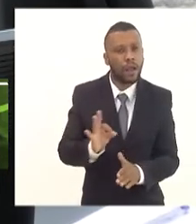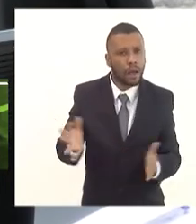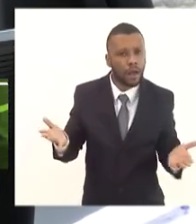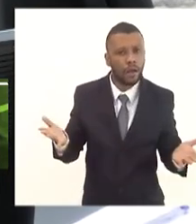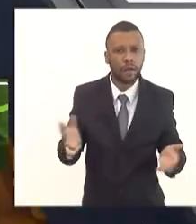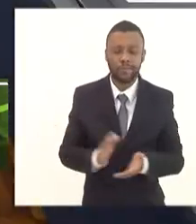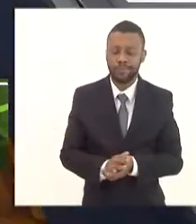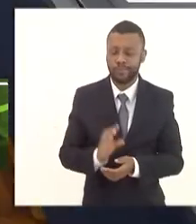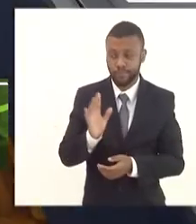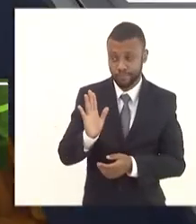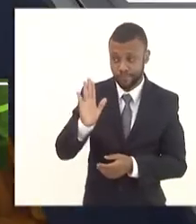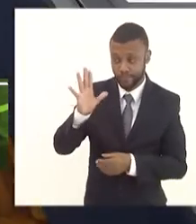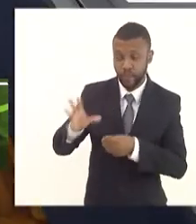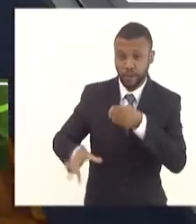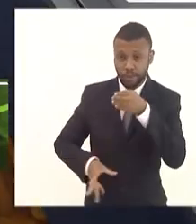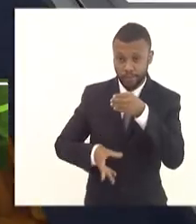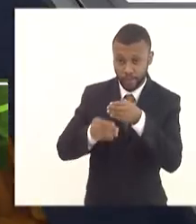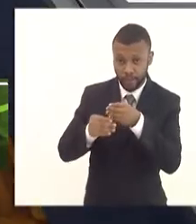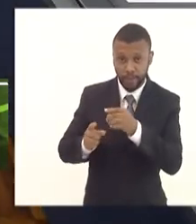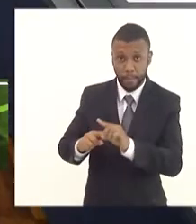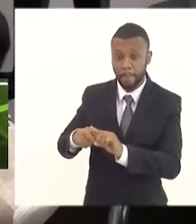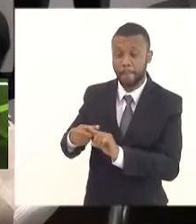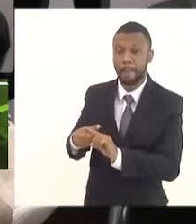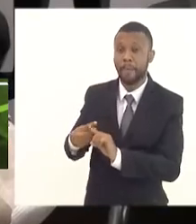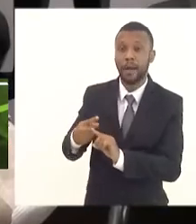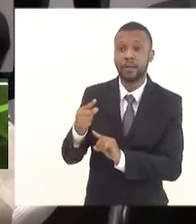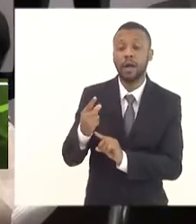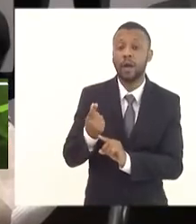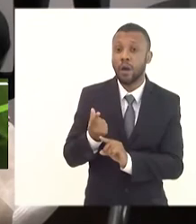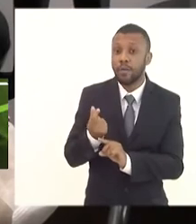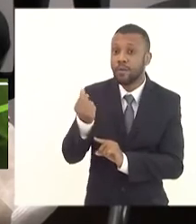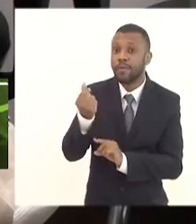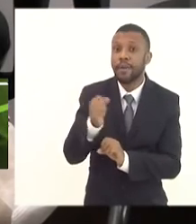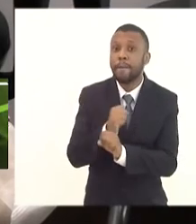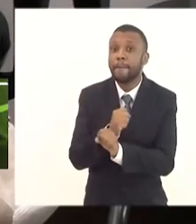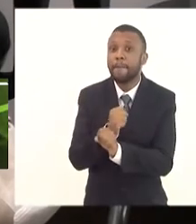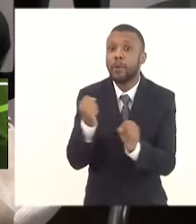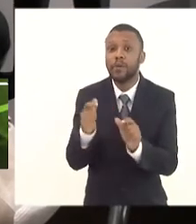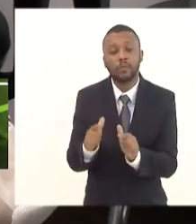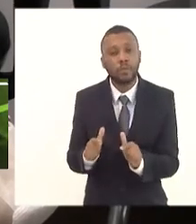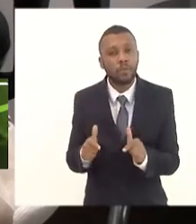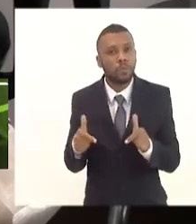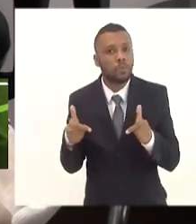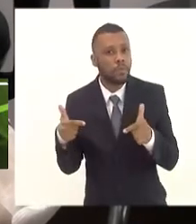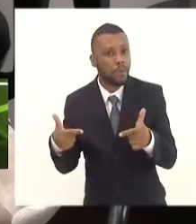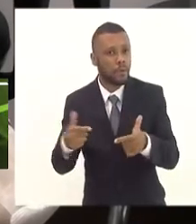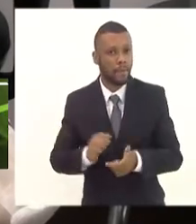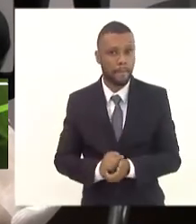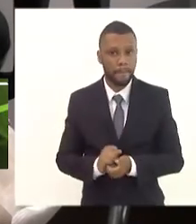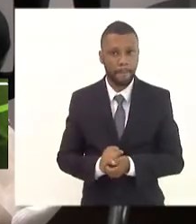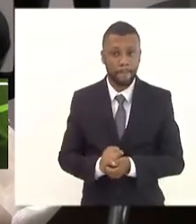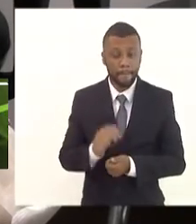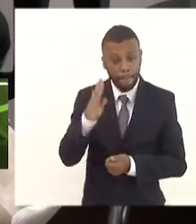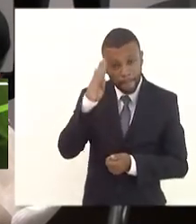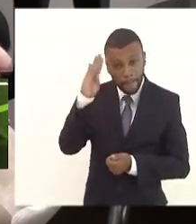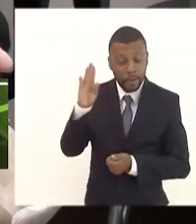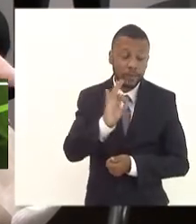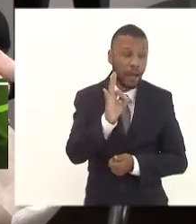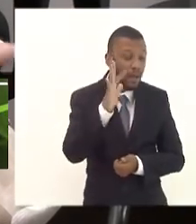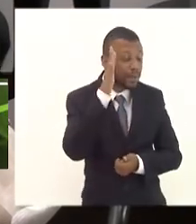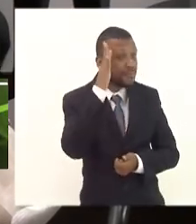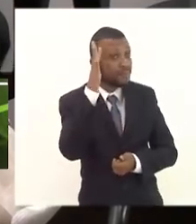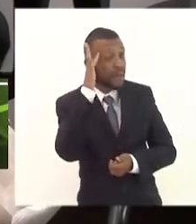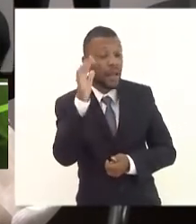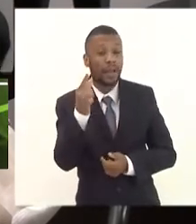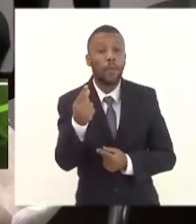Só complementando, além do valor... fica inexequível mesmo, porque 100 anos... Principalmente a expansão urbana está muito grande.